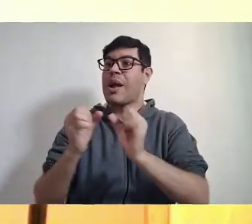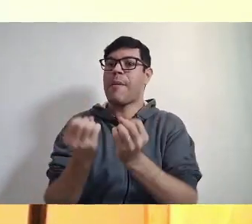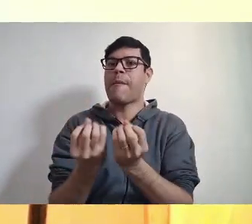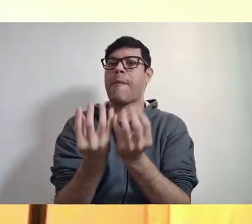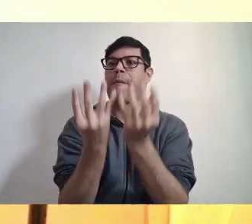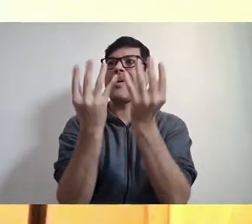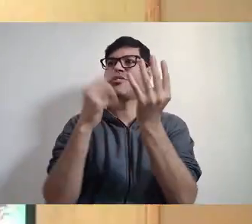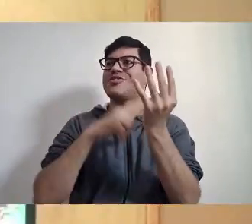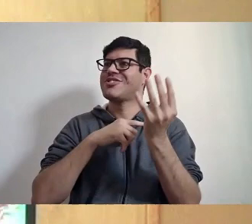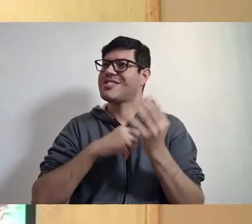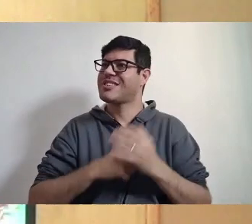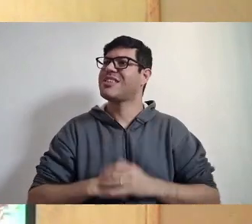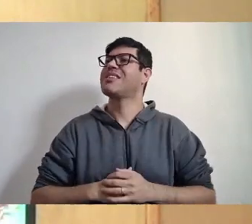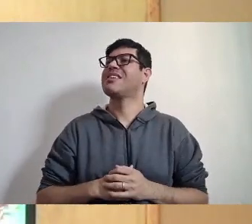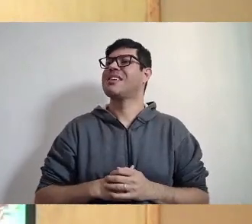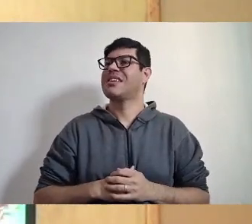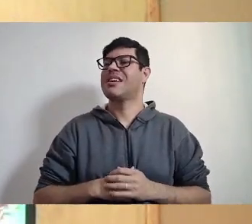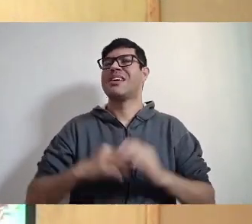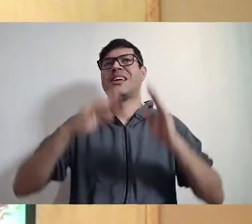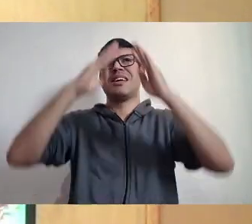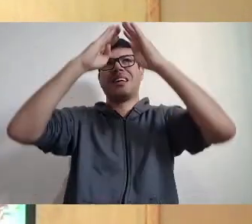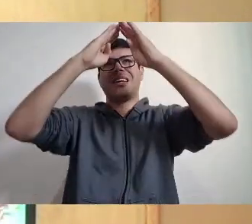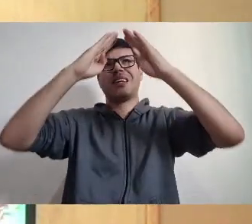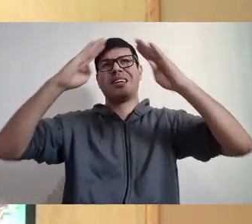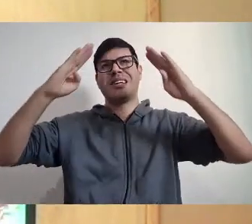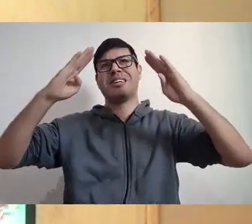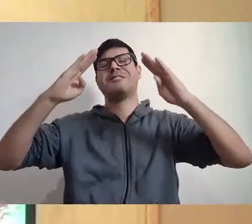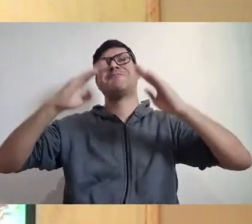Ô, Gil, e ali... Aquele telhado foi